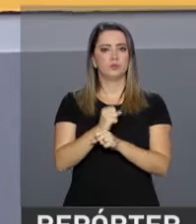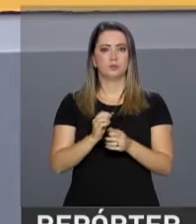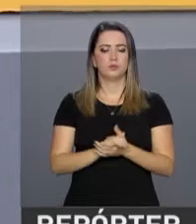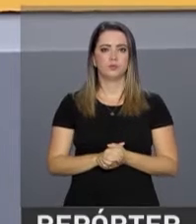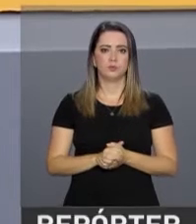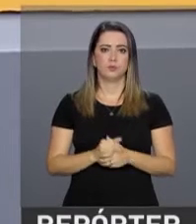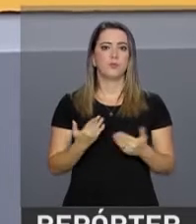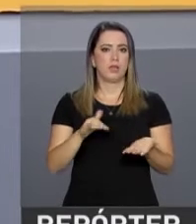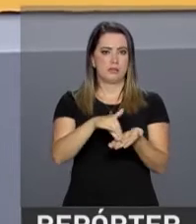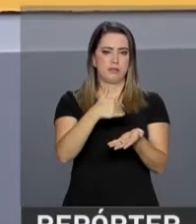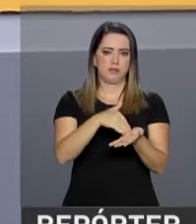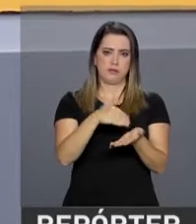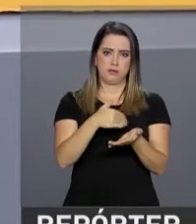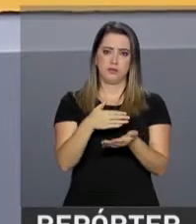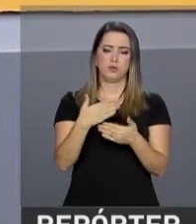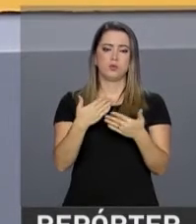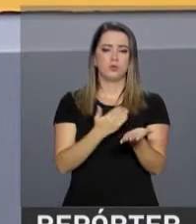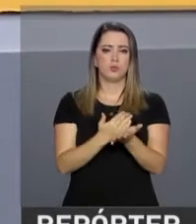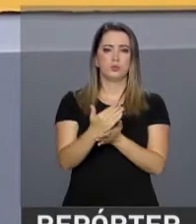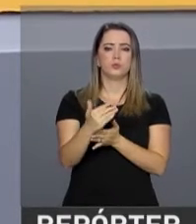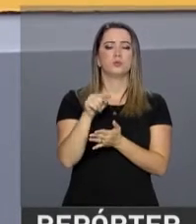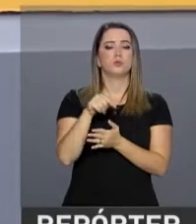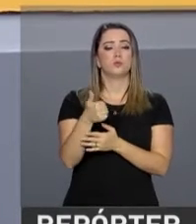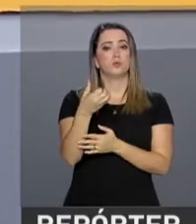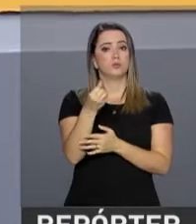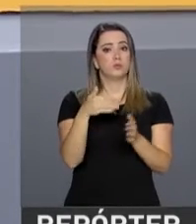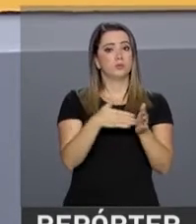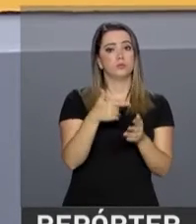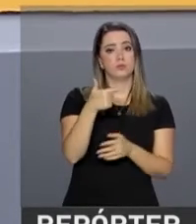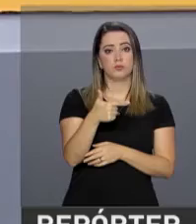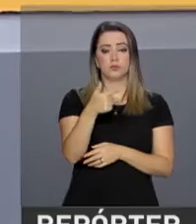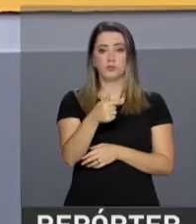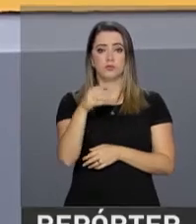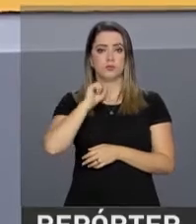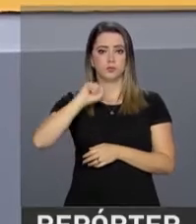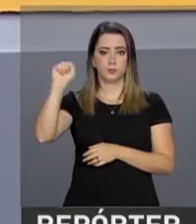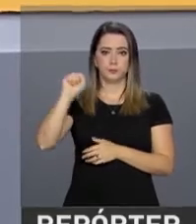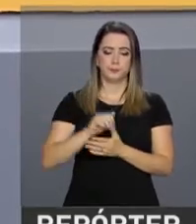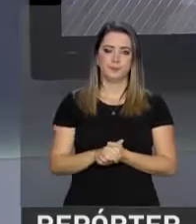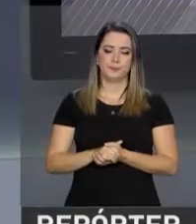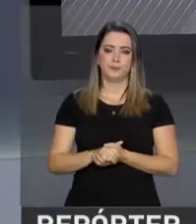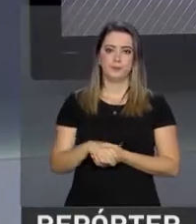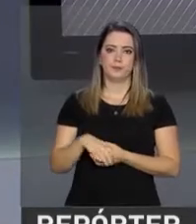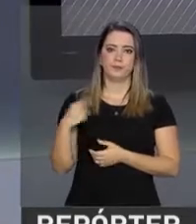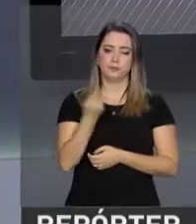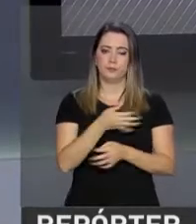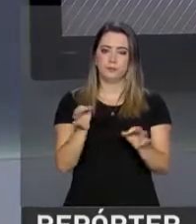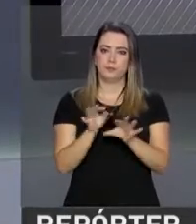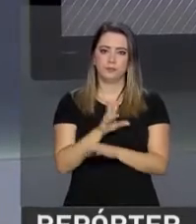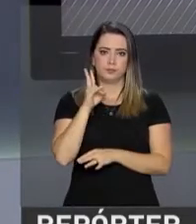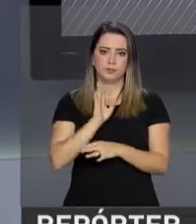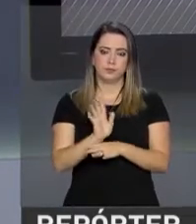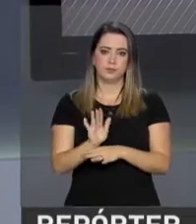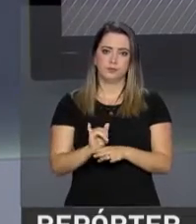as inscrições para o enem seja nacional 2018 vão ser de 16 a 27 de abril nós ficamos por